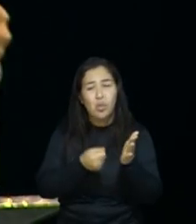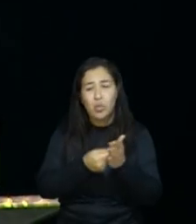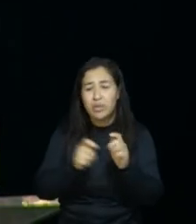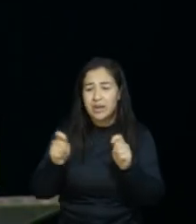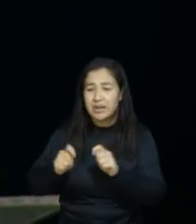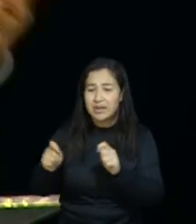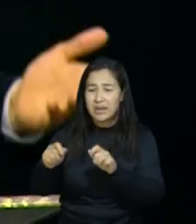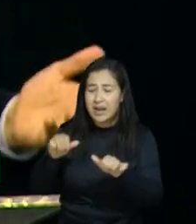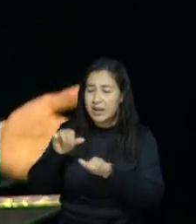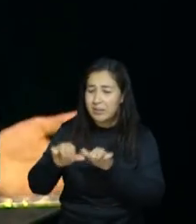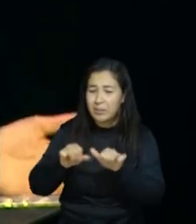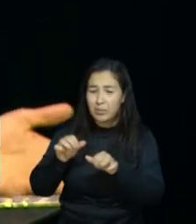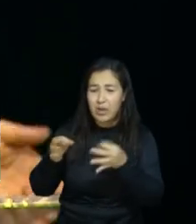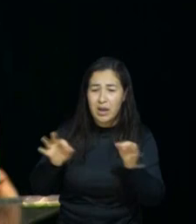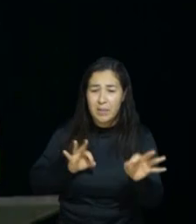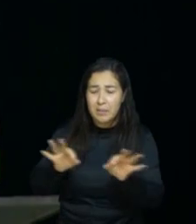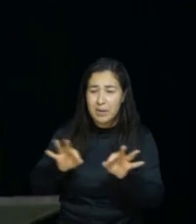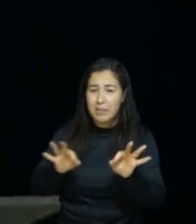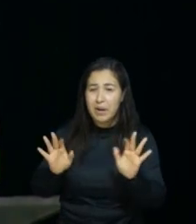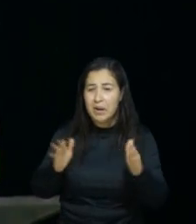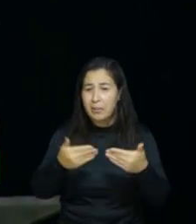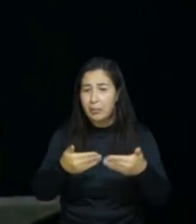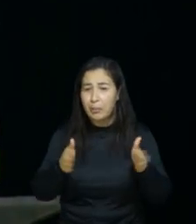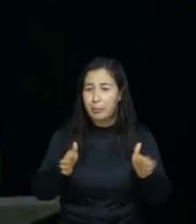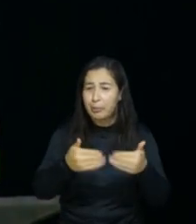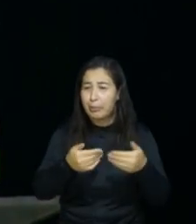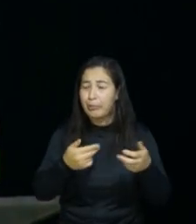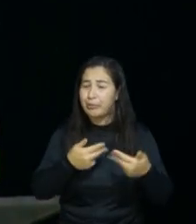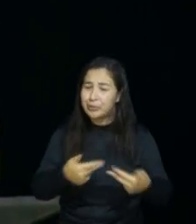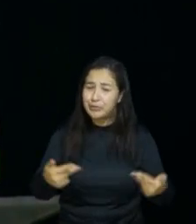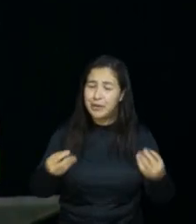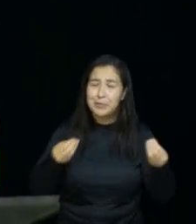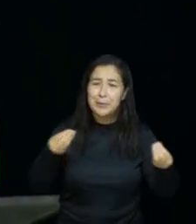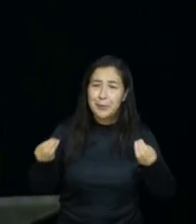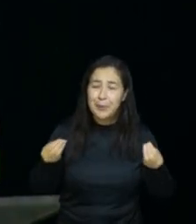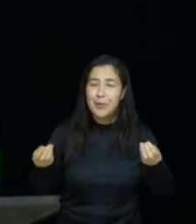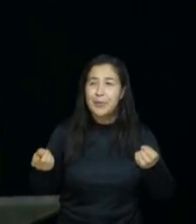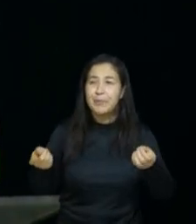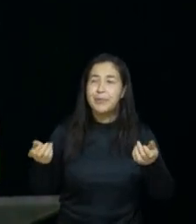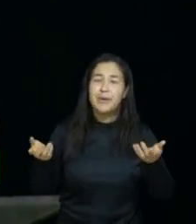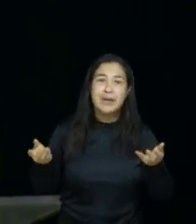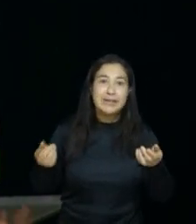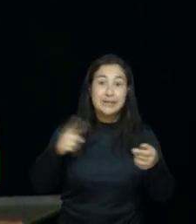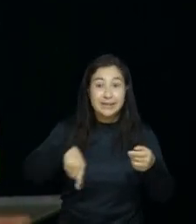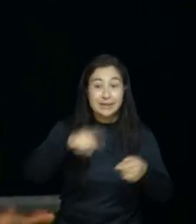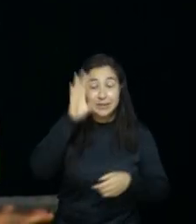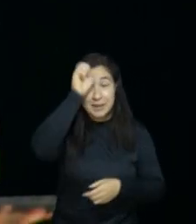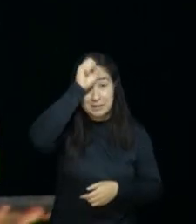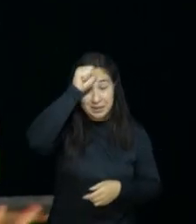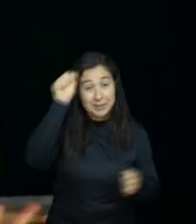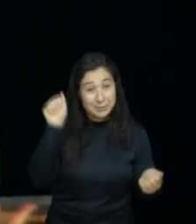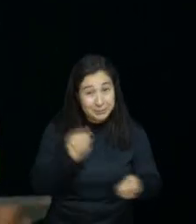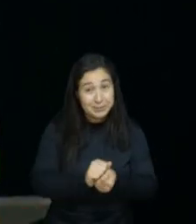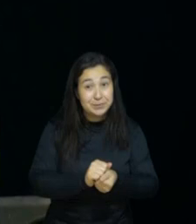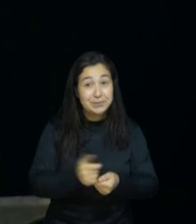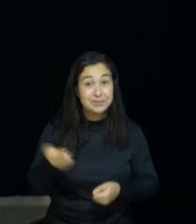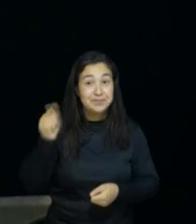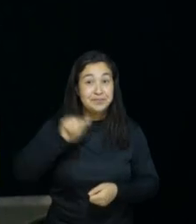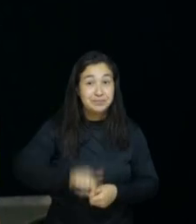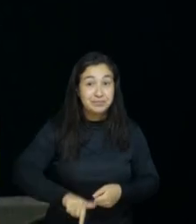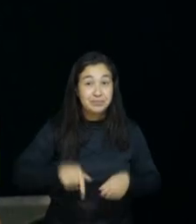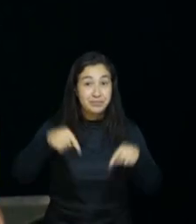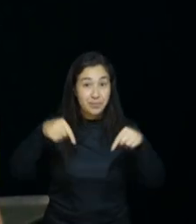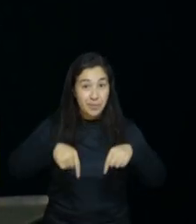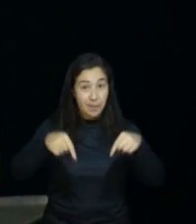abre, fecha, vai, vem, e todos nós aprendendo juntos naquele momento. Vivemos também, aqui